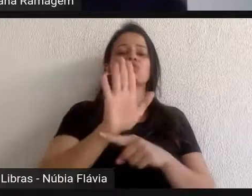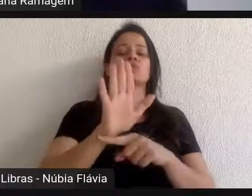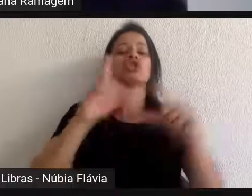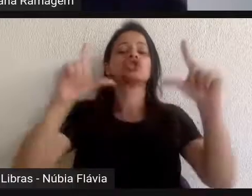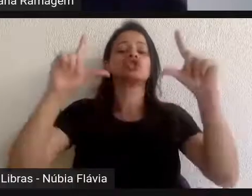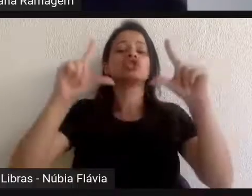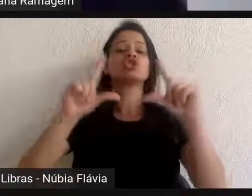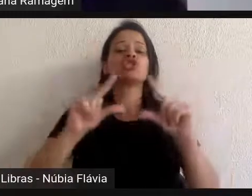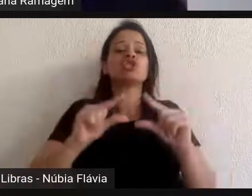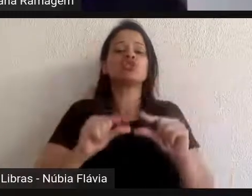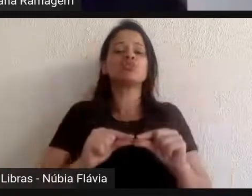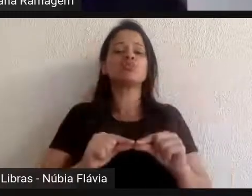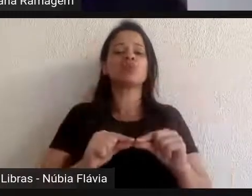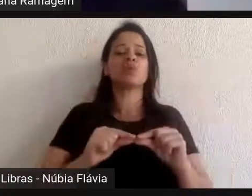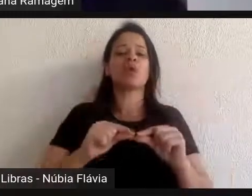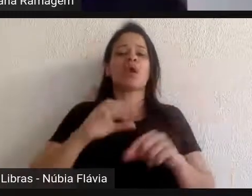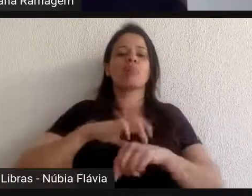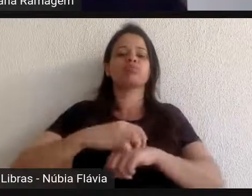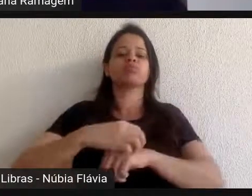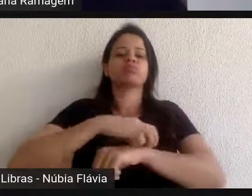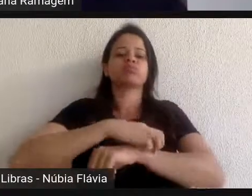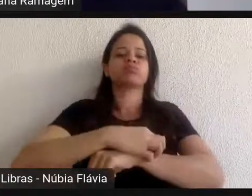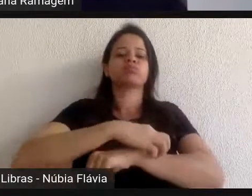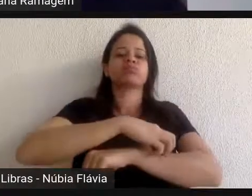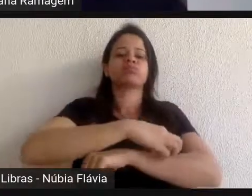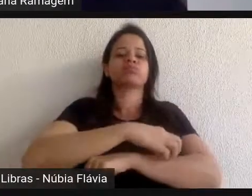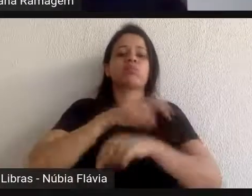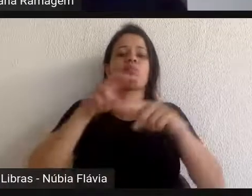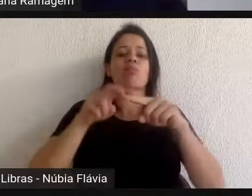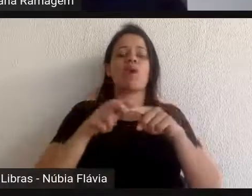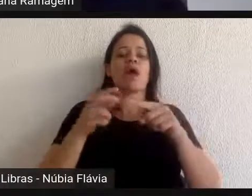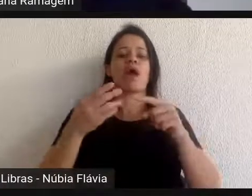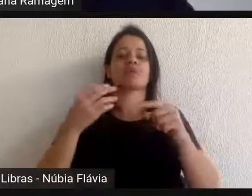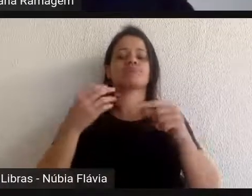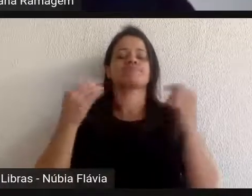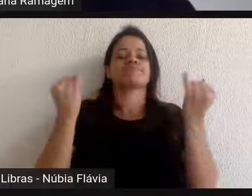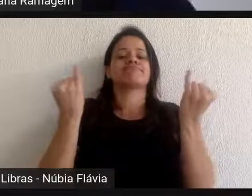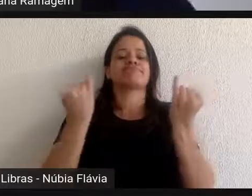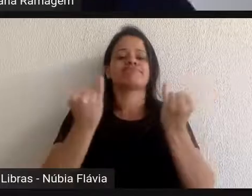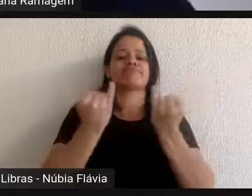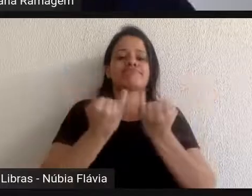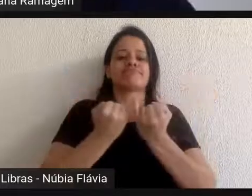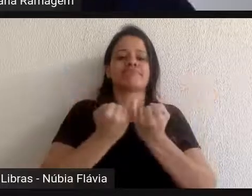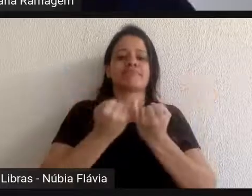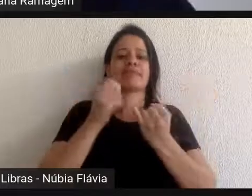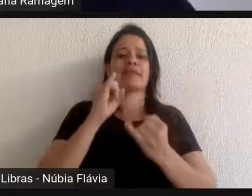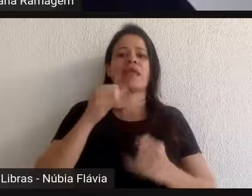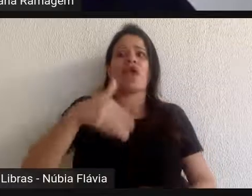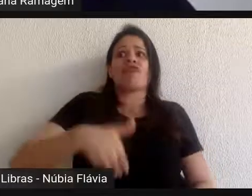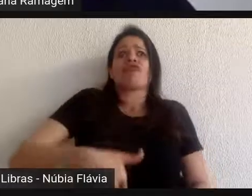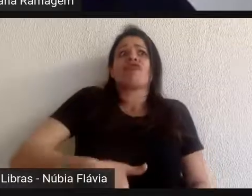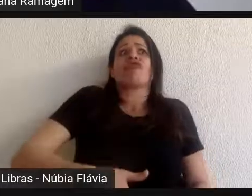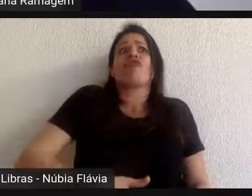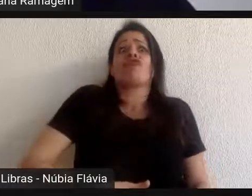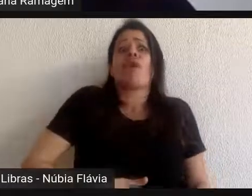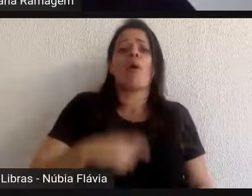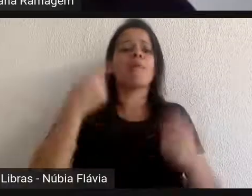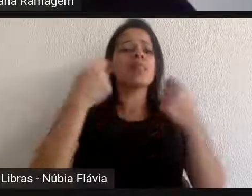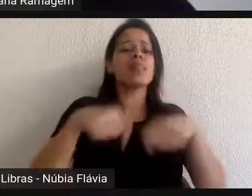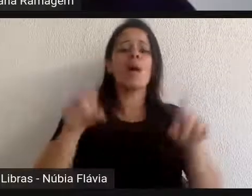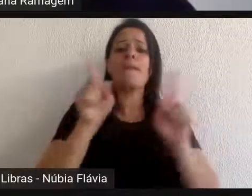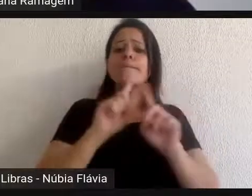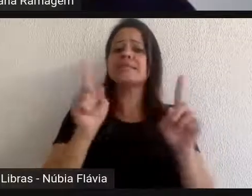e também para começar a desencadear um processo de perda de peso corporal, sem ficar passando fome, sem precisar ficar